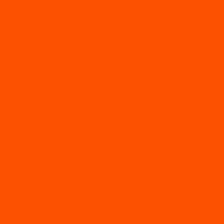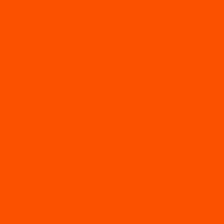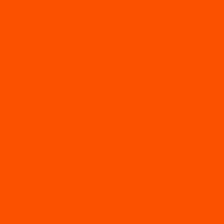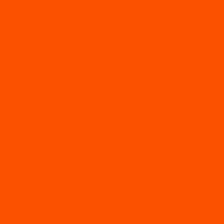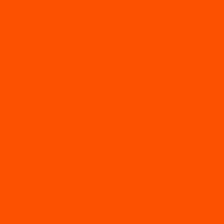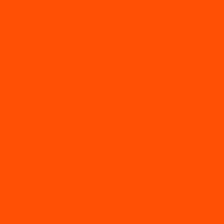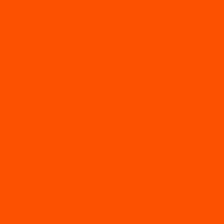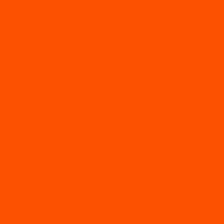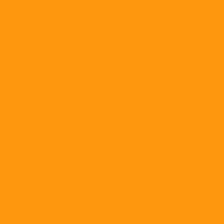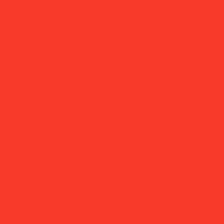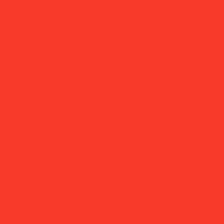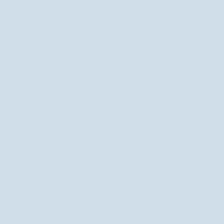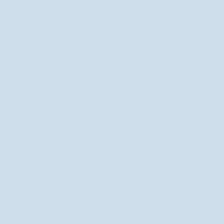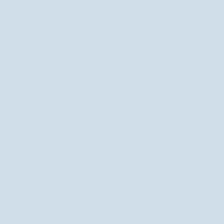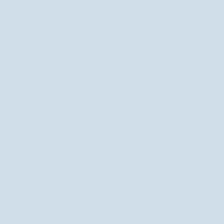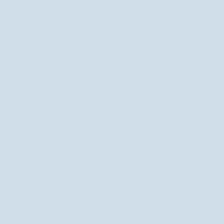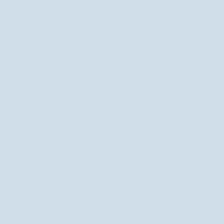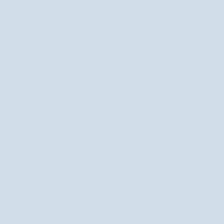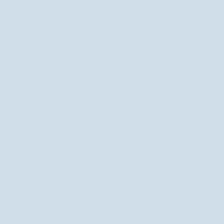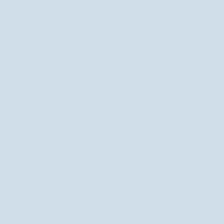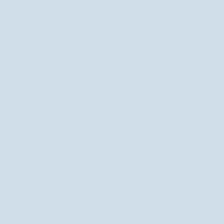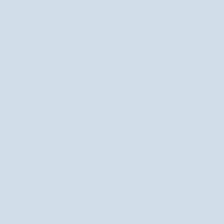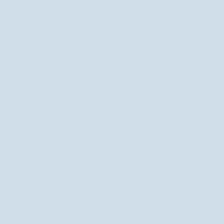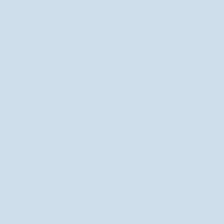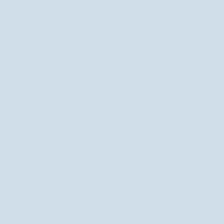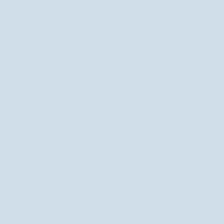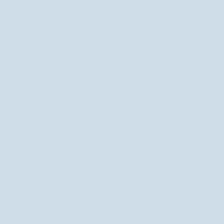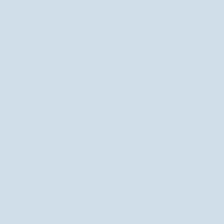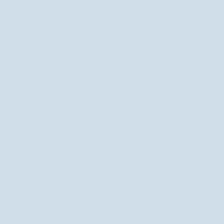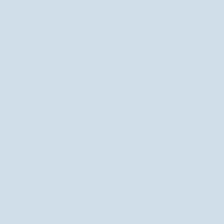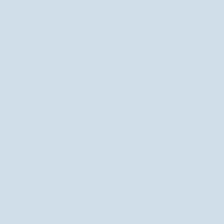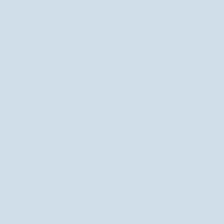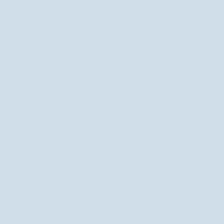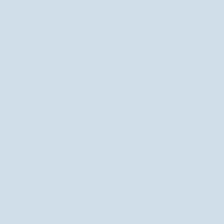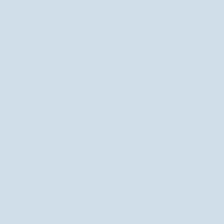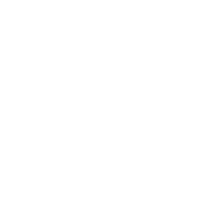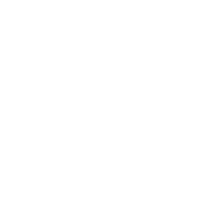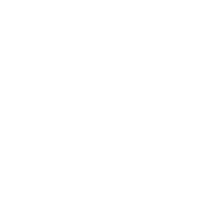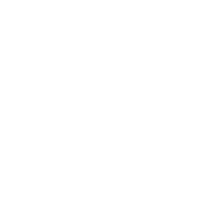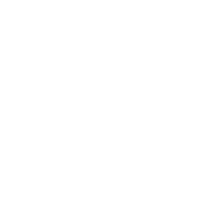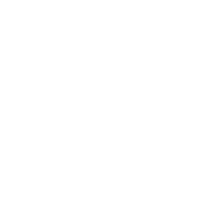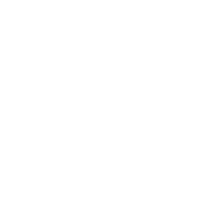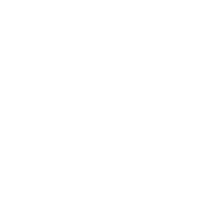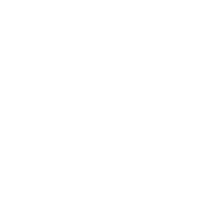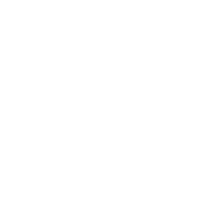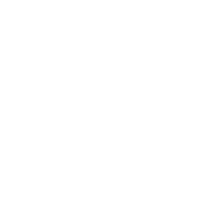Poder Monitor. Acesse agora e ganhe 30 dias grátis.